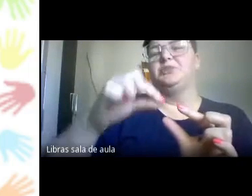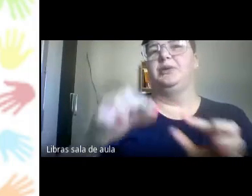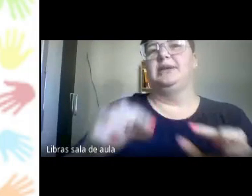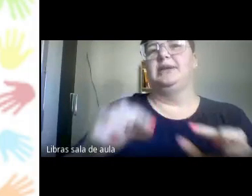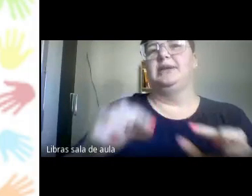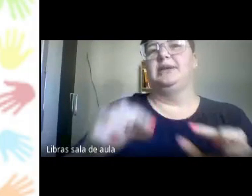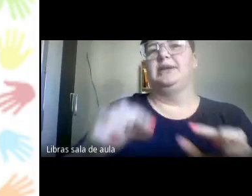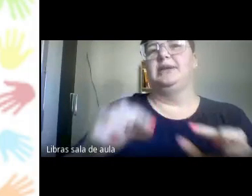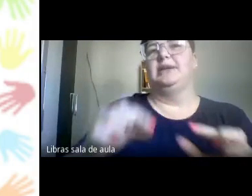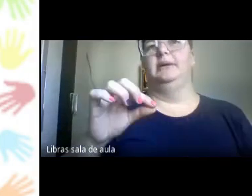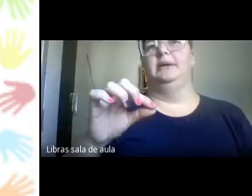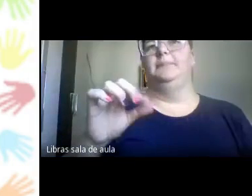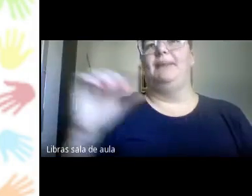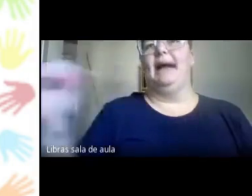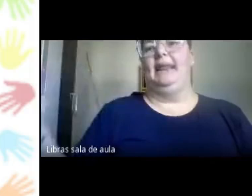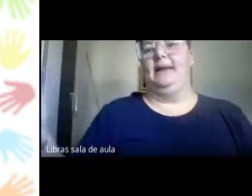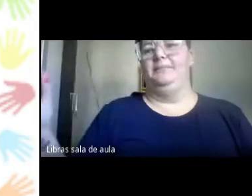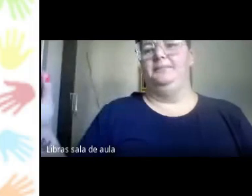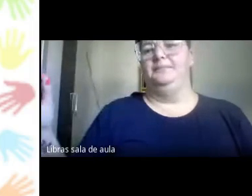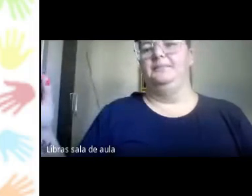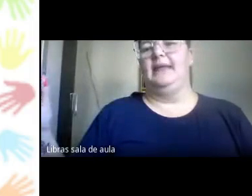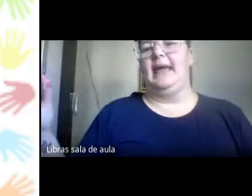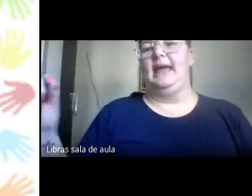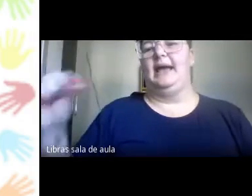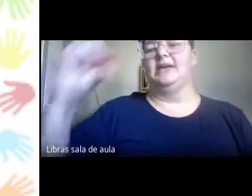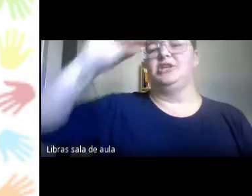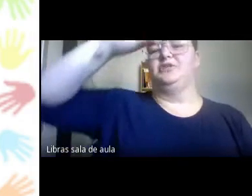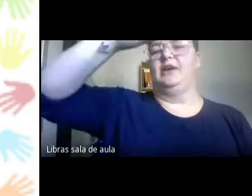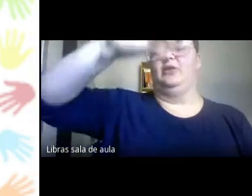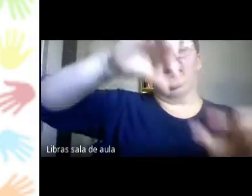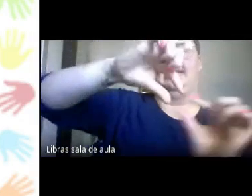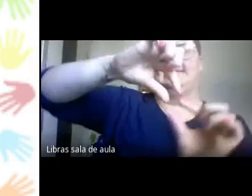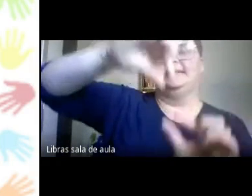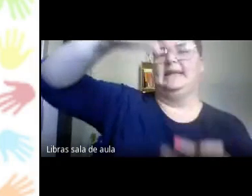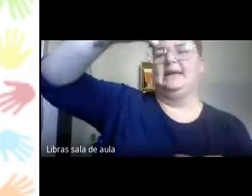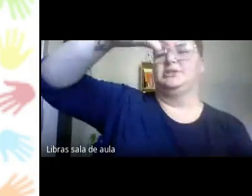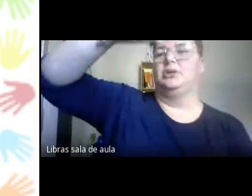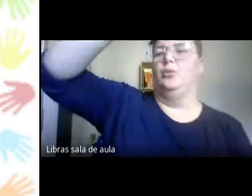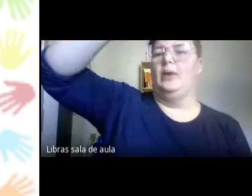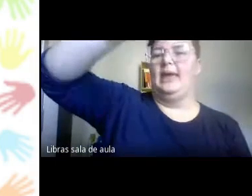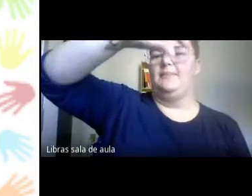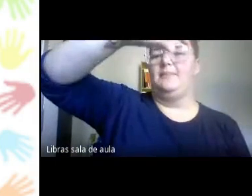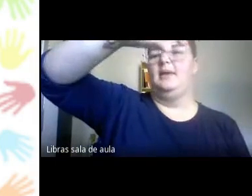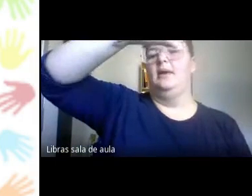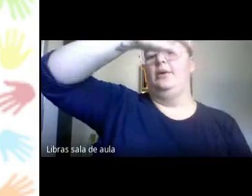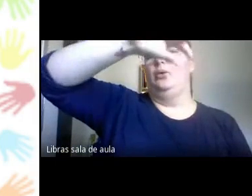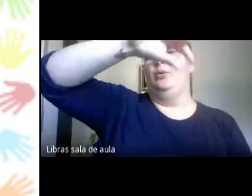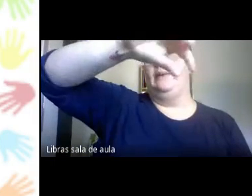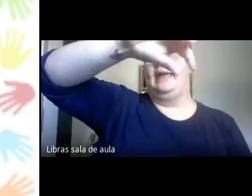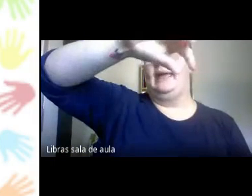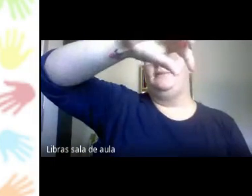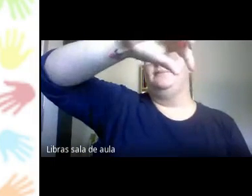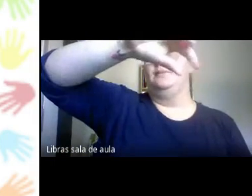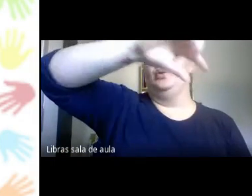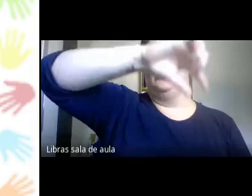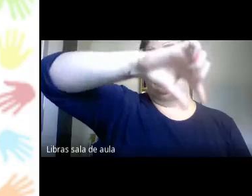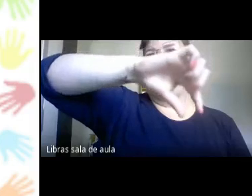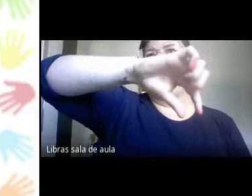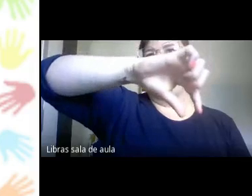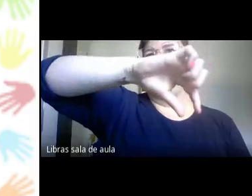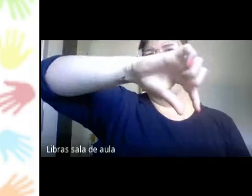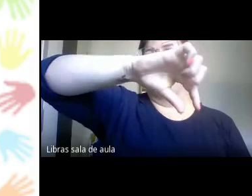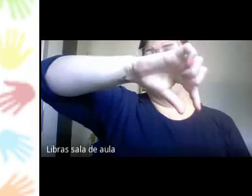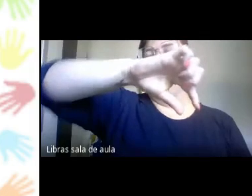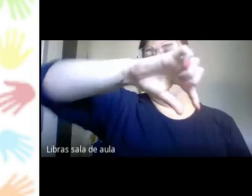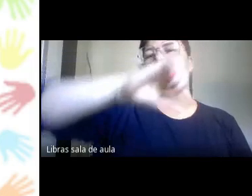Pra gente, por exemplo, bala, né? Aí a gente vai colocar nessa tarja o M, o B, o